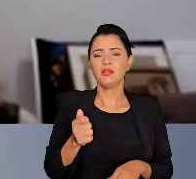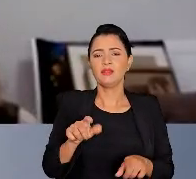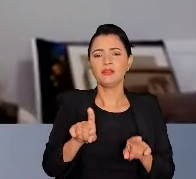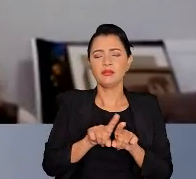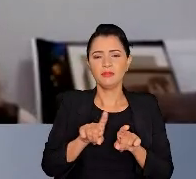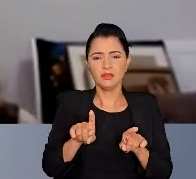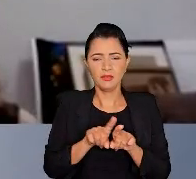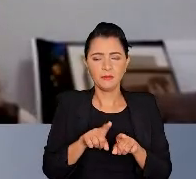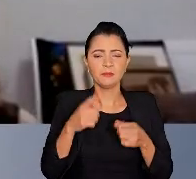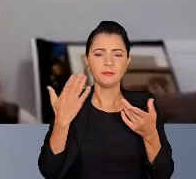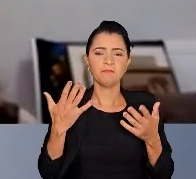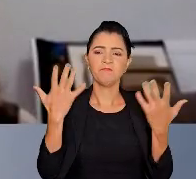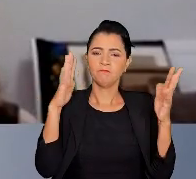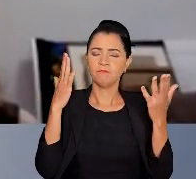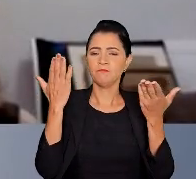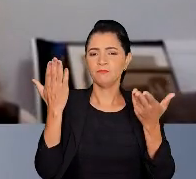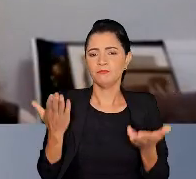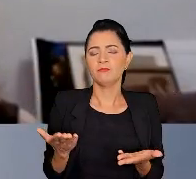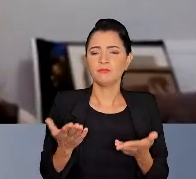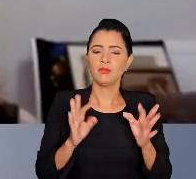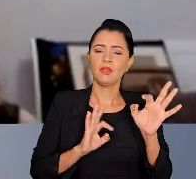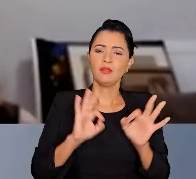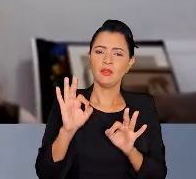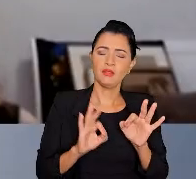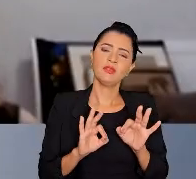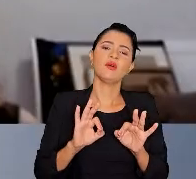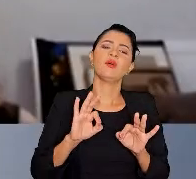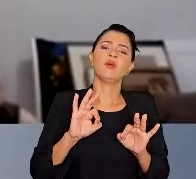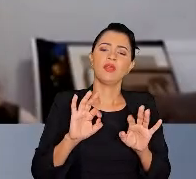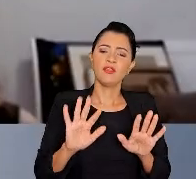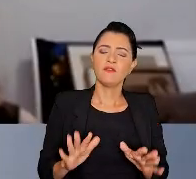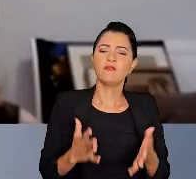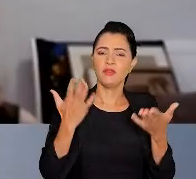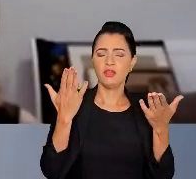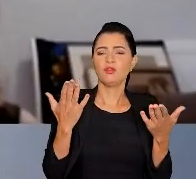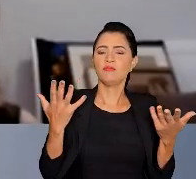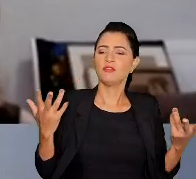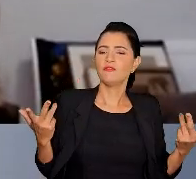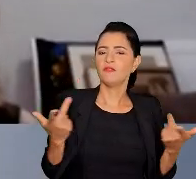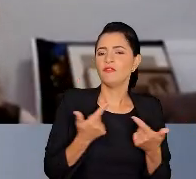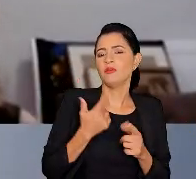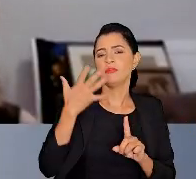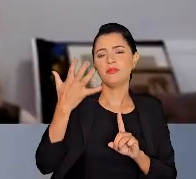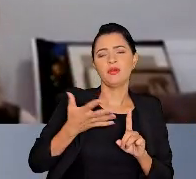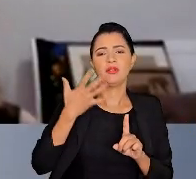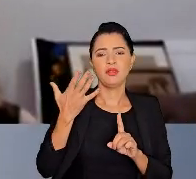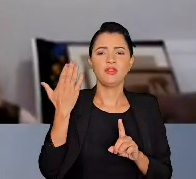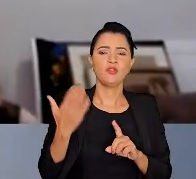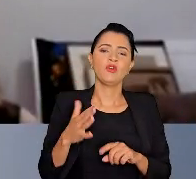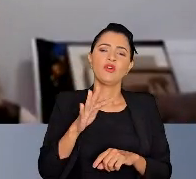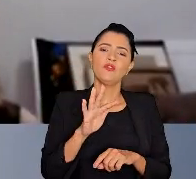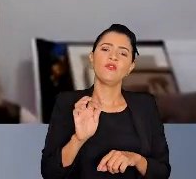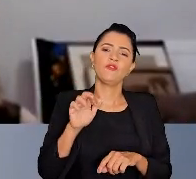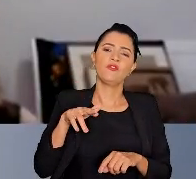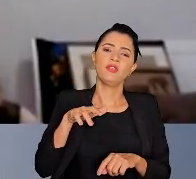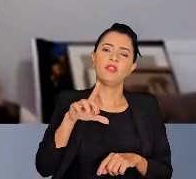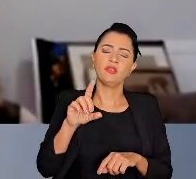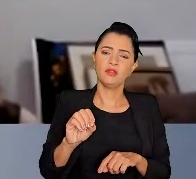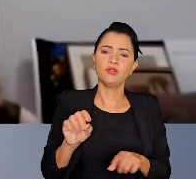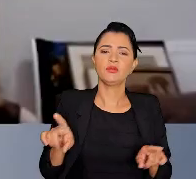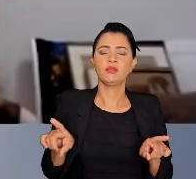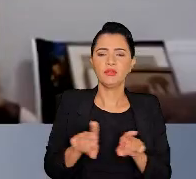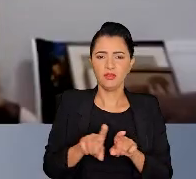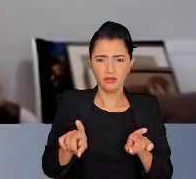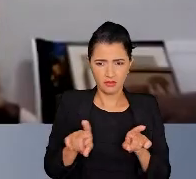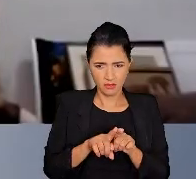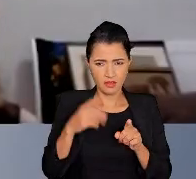Morrison, parabenizando a organização do evento e as brilhantes palestras do doutor Fernando e